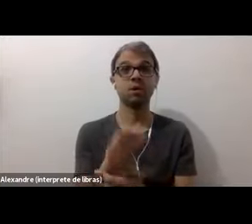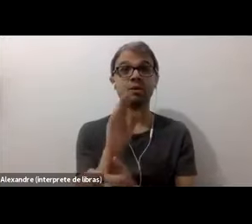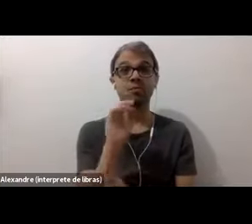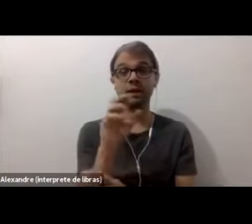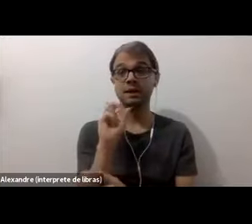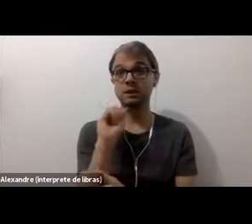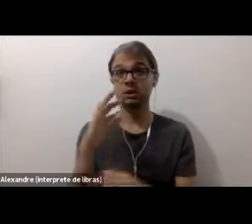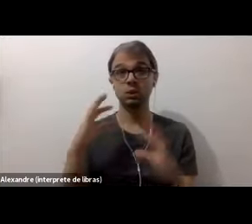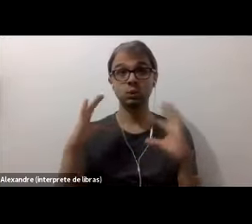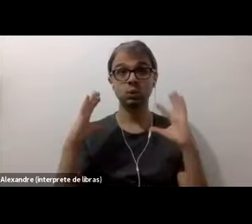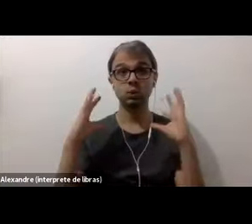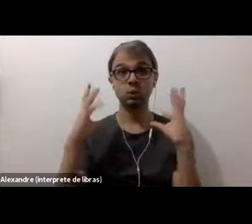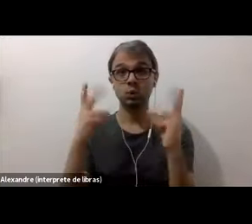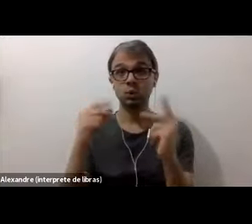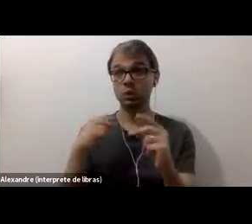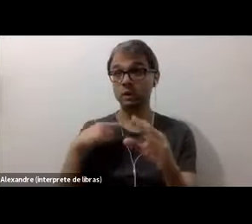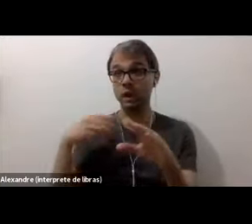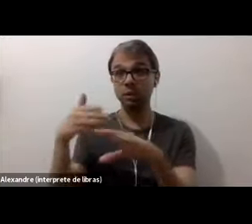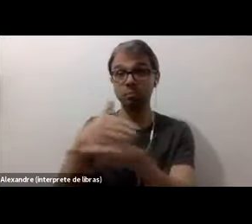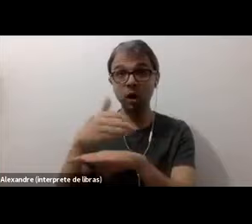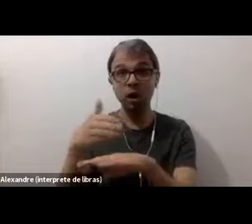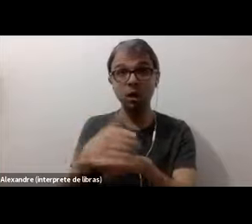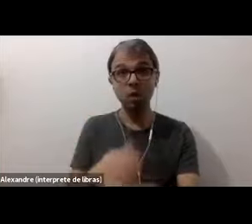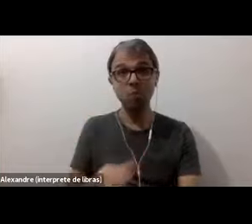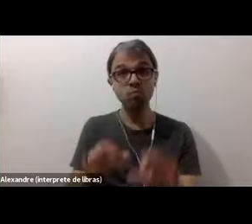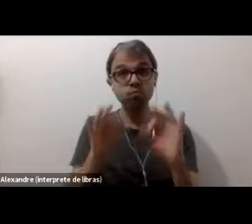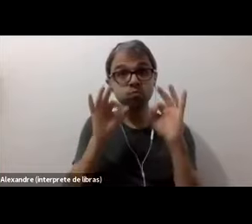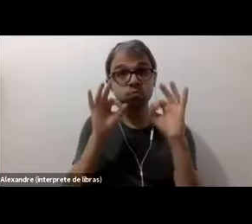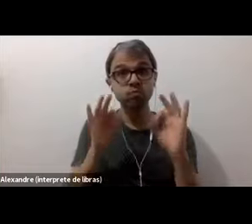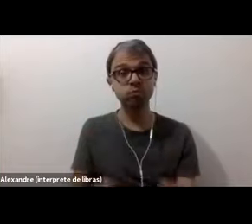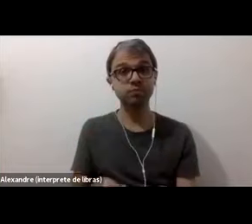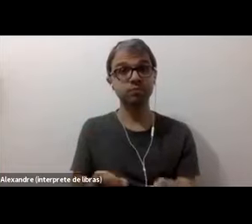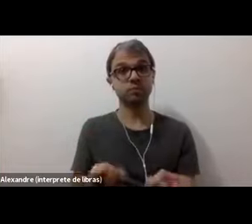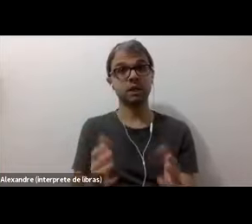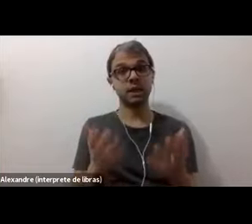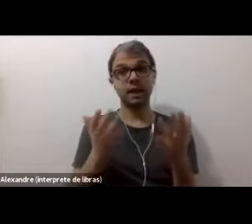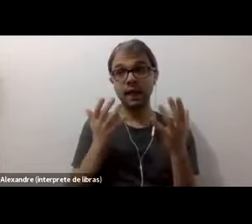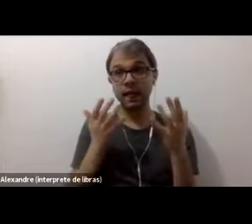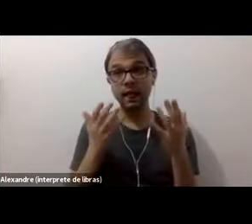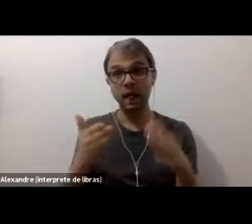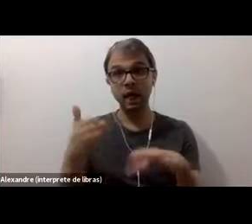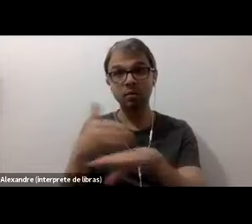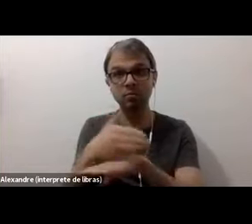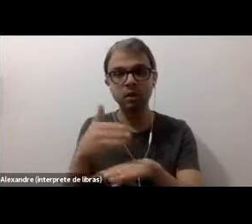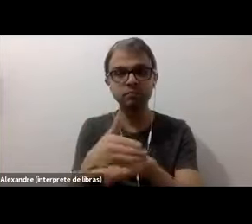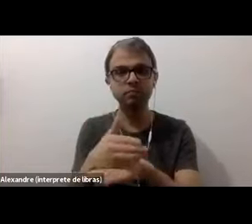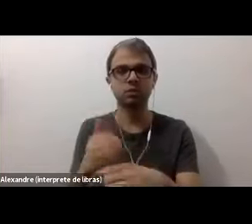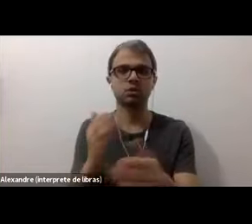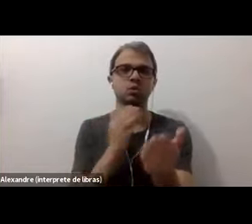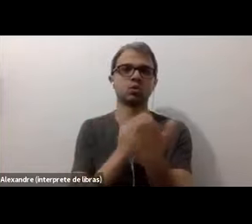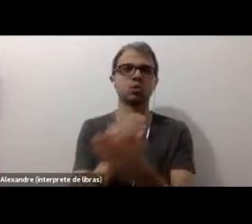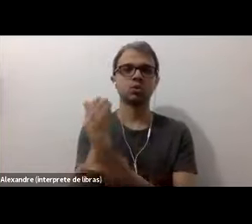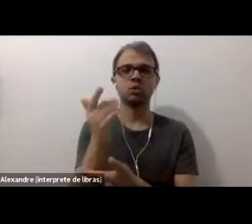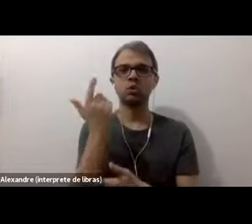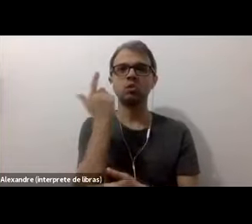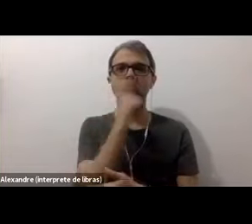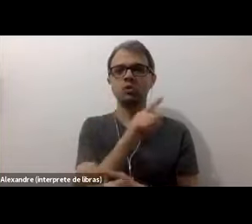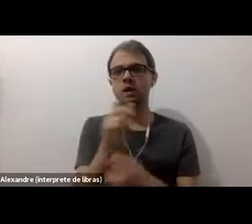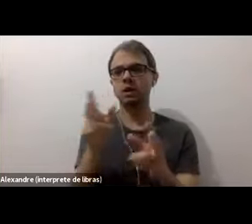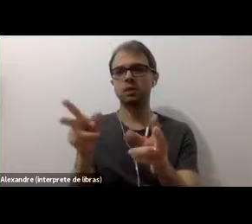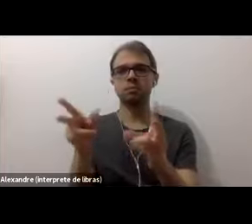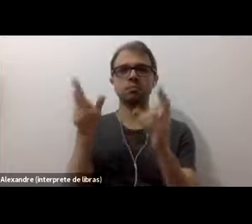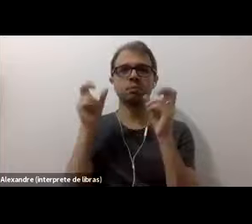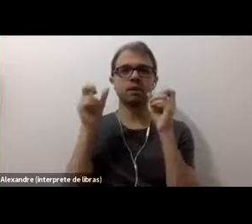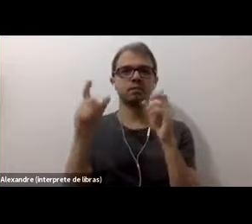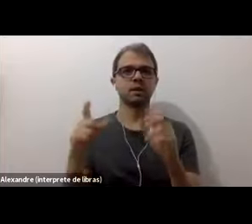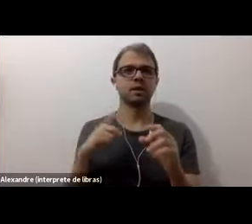todos se comprometem, né, é que eles podem perceber e ter essa empatia, podem